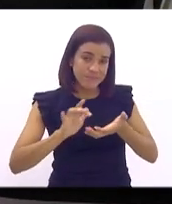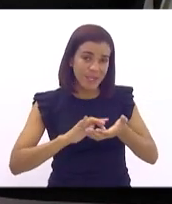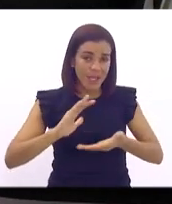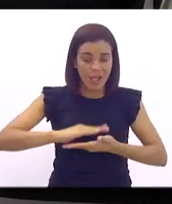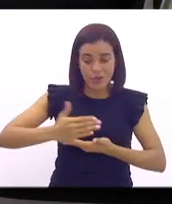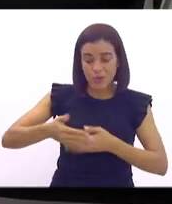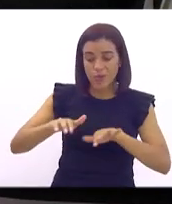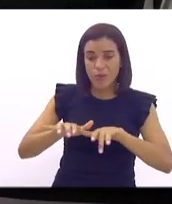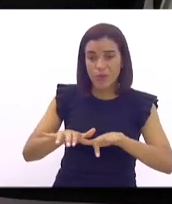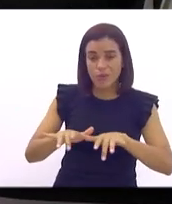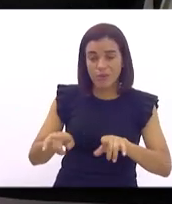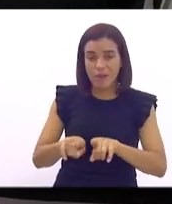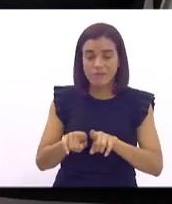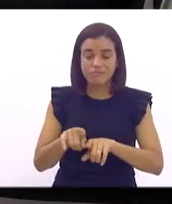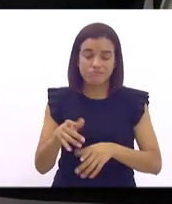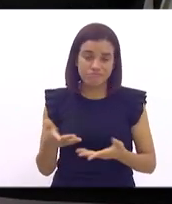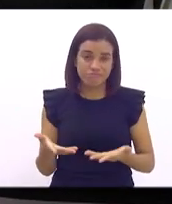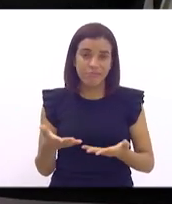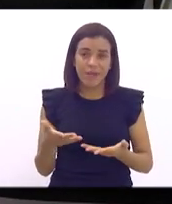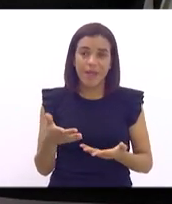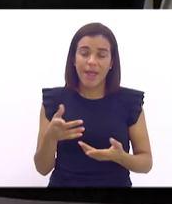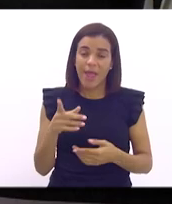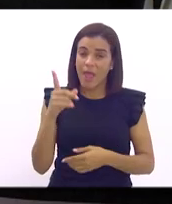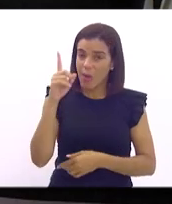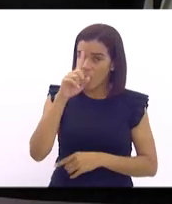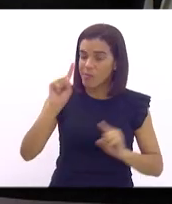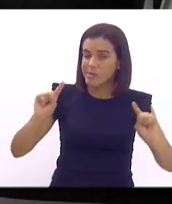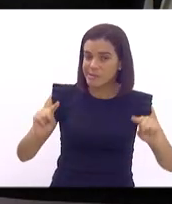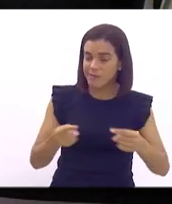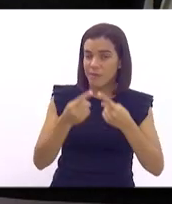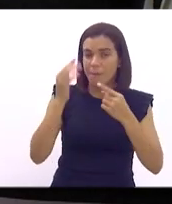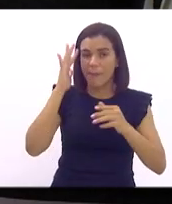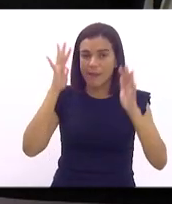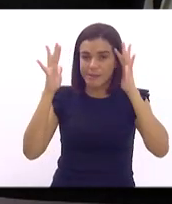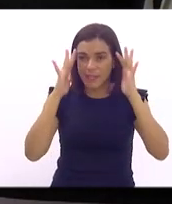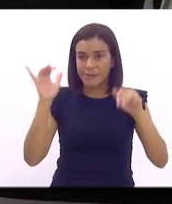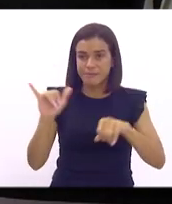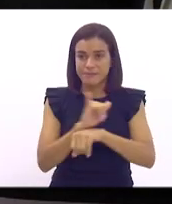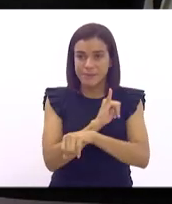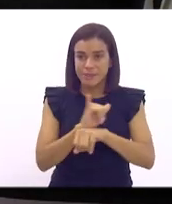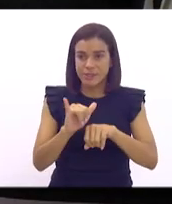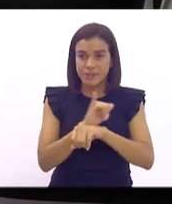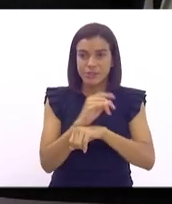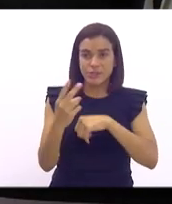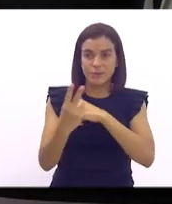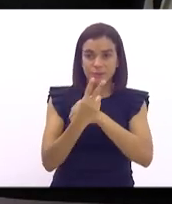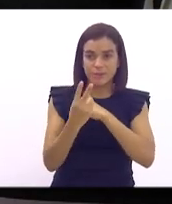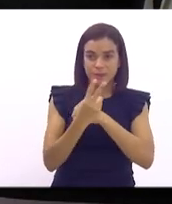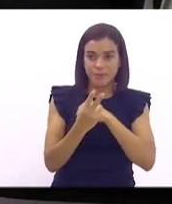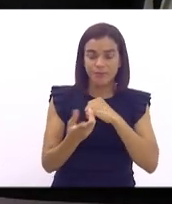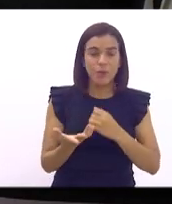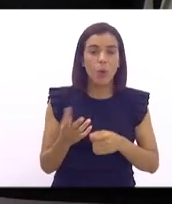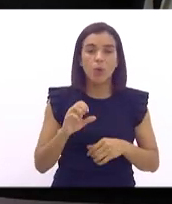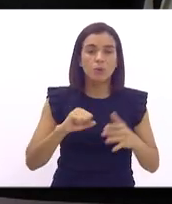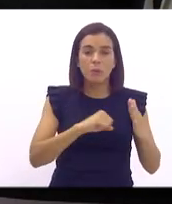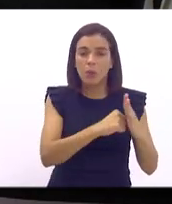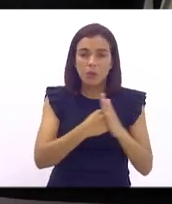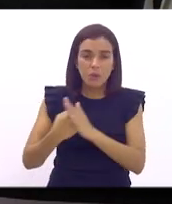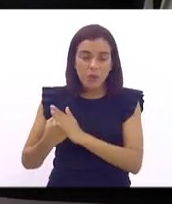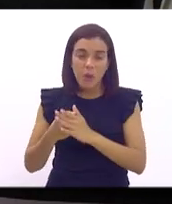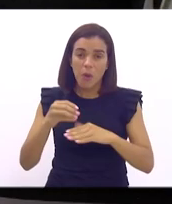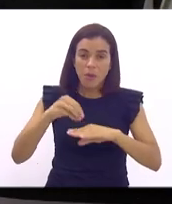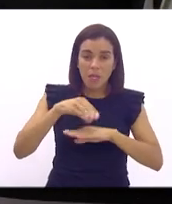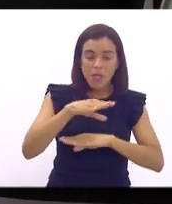está no telefone. Então, isso é um grande desafio de pensar em medidas de proteção. Seja tirando o material do ar, seja dando